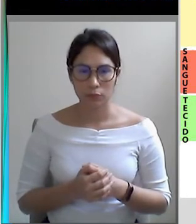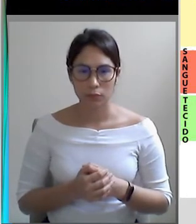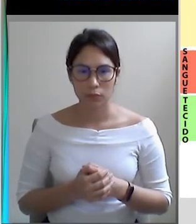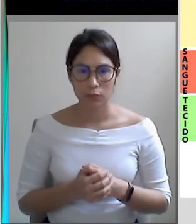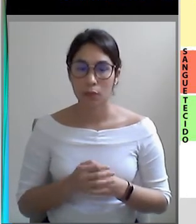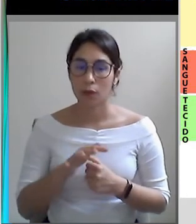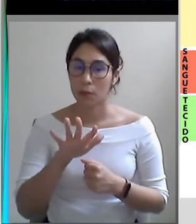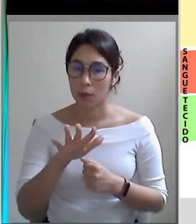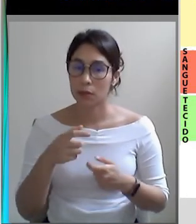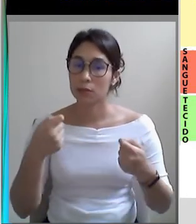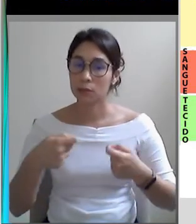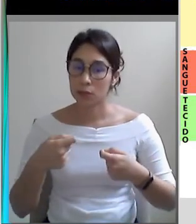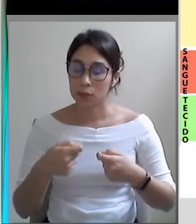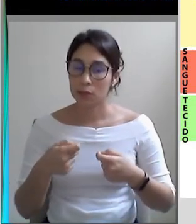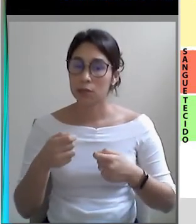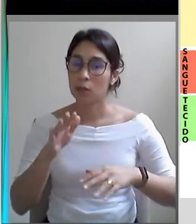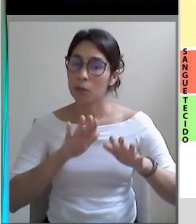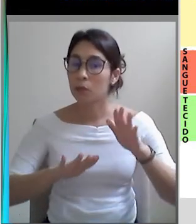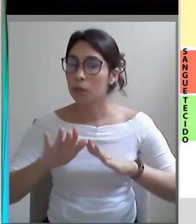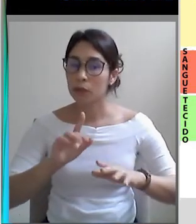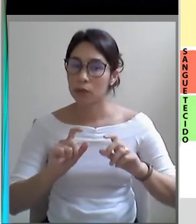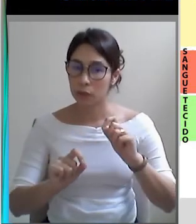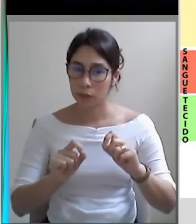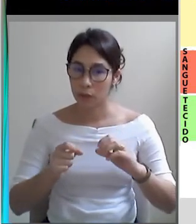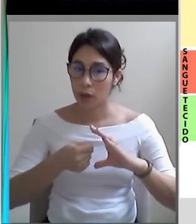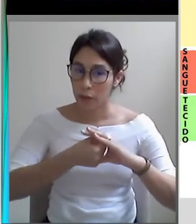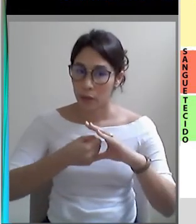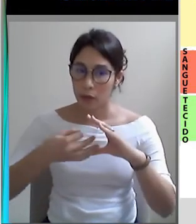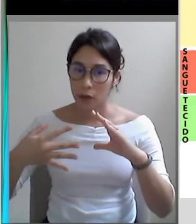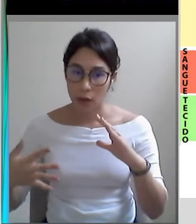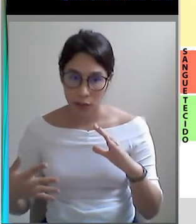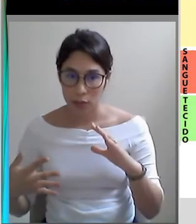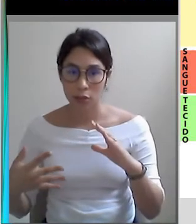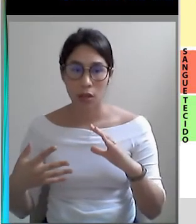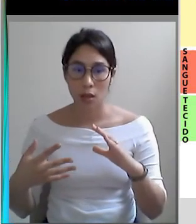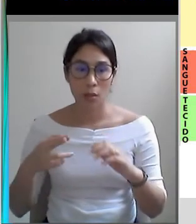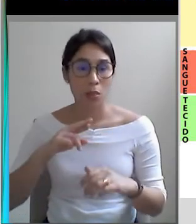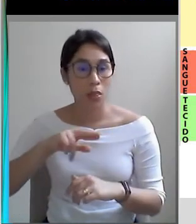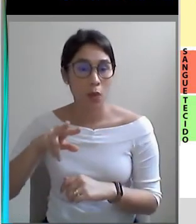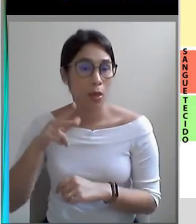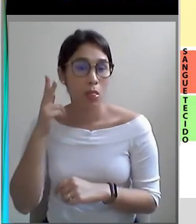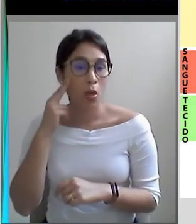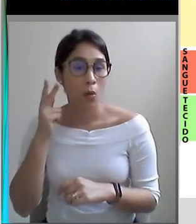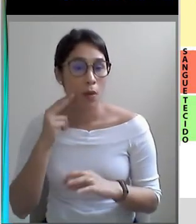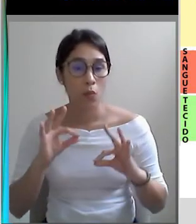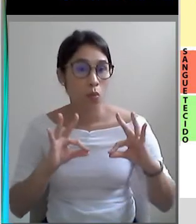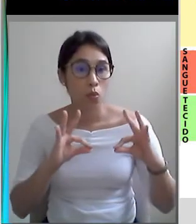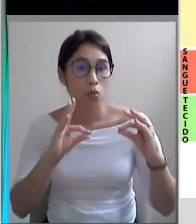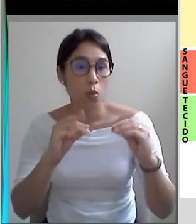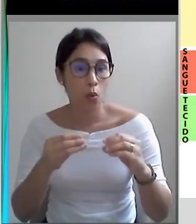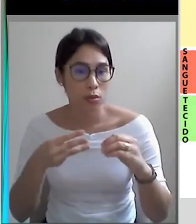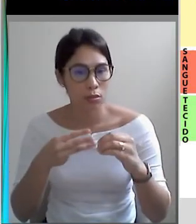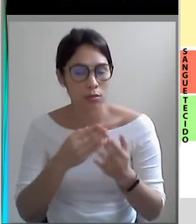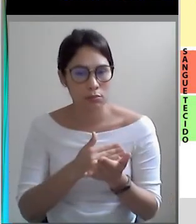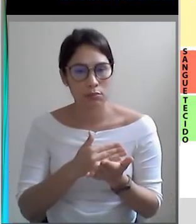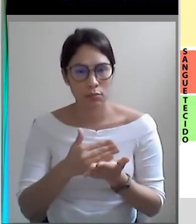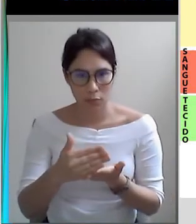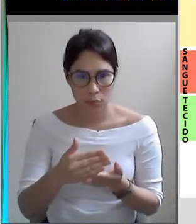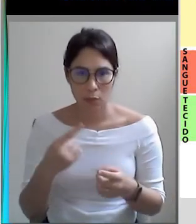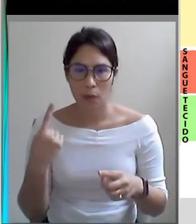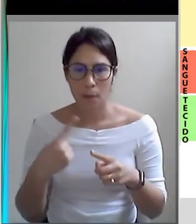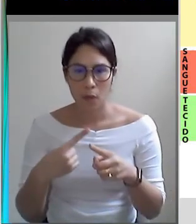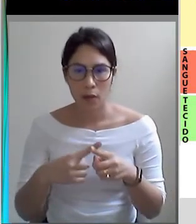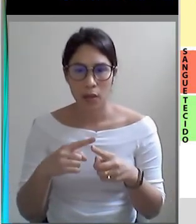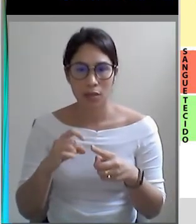Quando compara-se os eventos da eritropoese e da diferenciação do